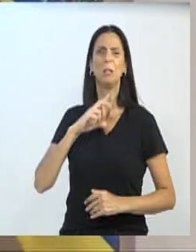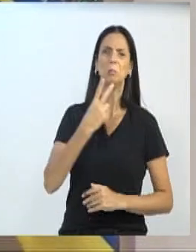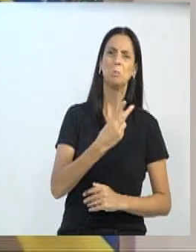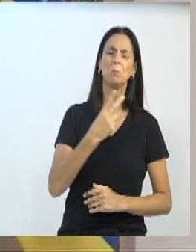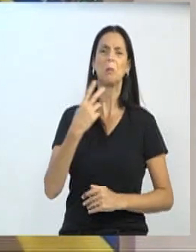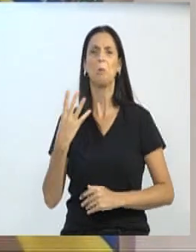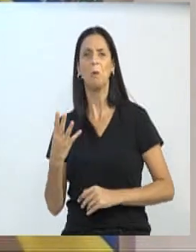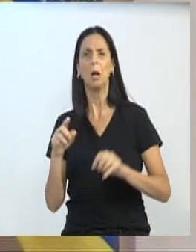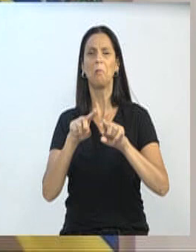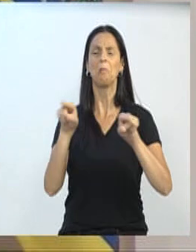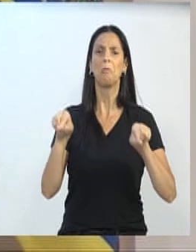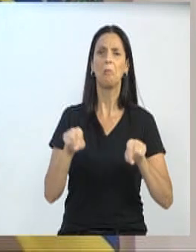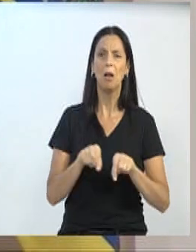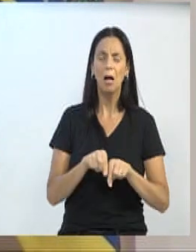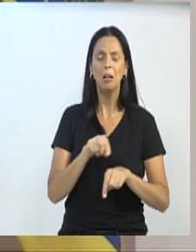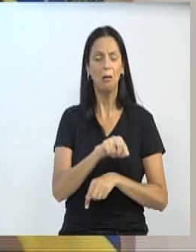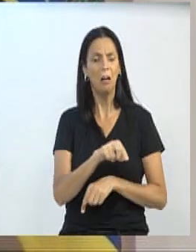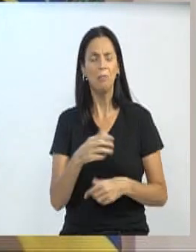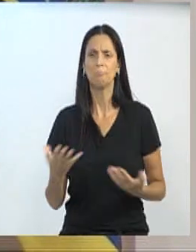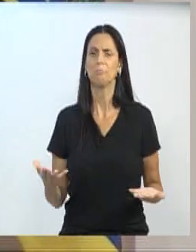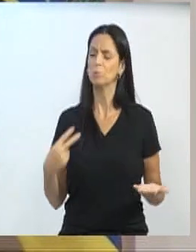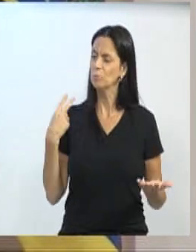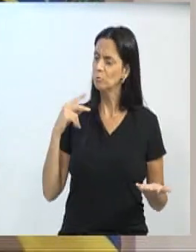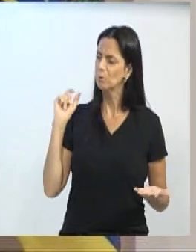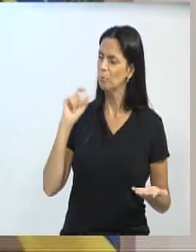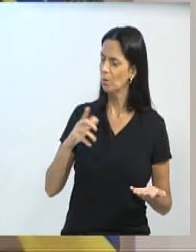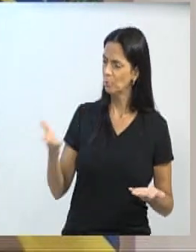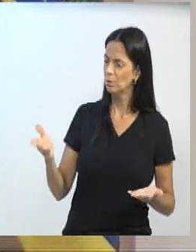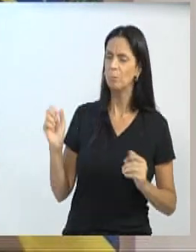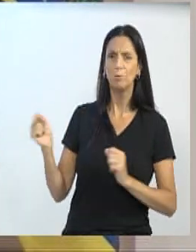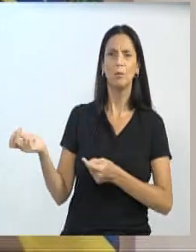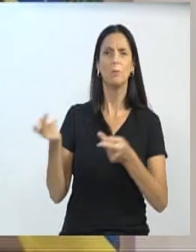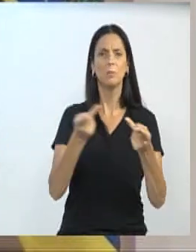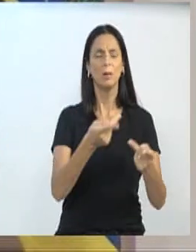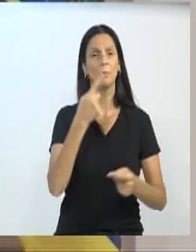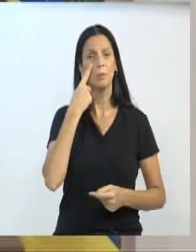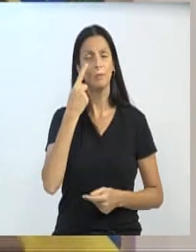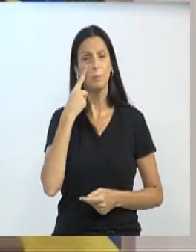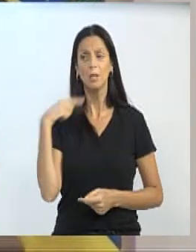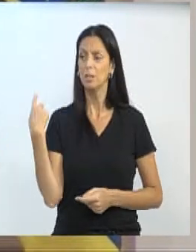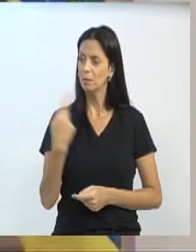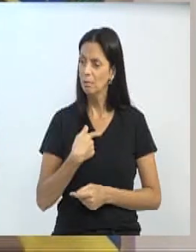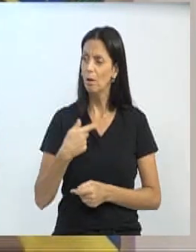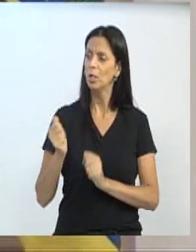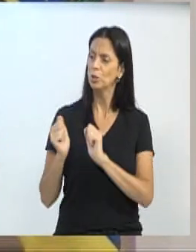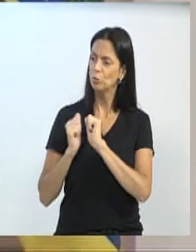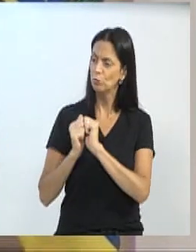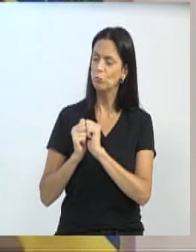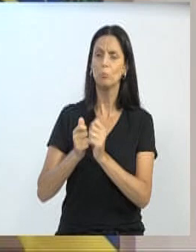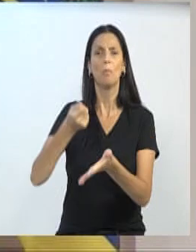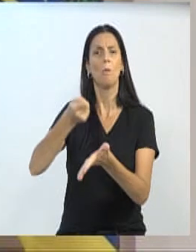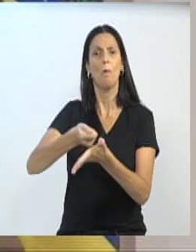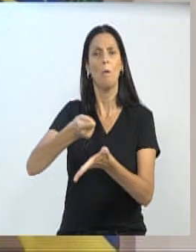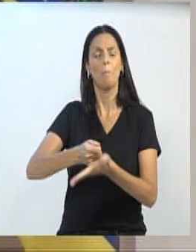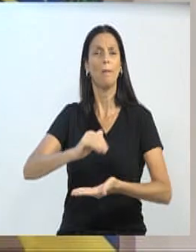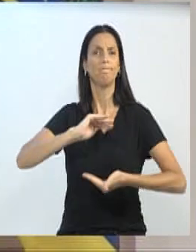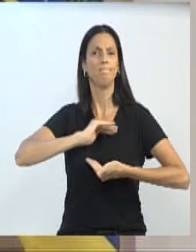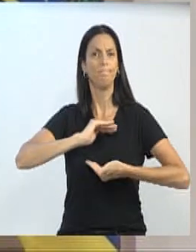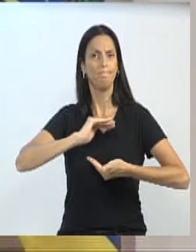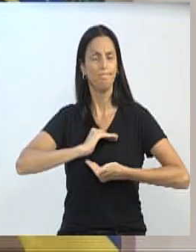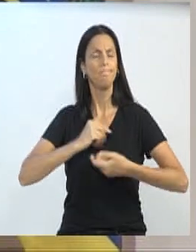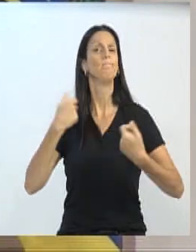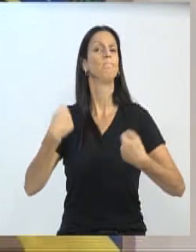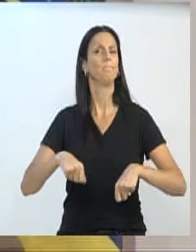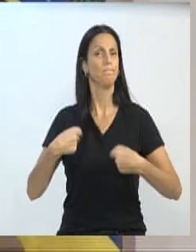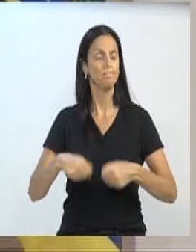ser utilizado para comunidade vereador mauriciou que é daquela região importante a cobrança para Defesa Civil O importante também a cobrança